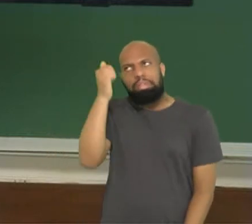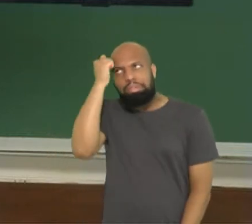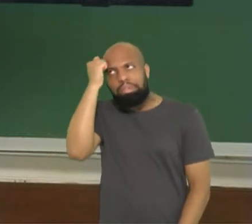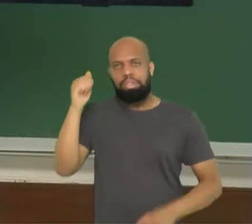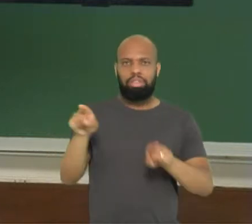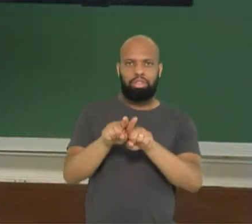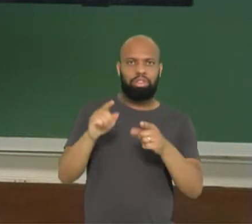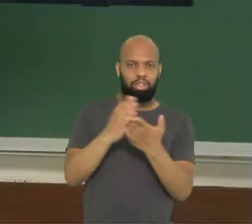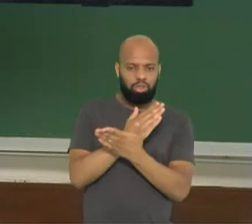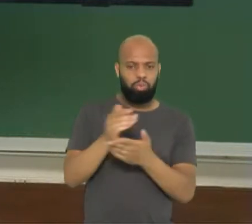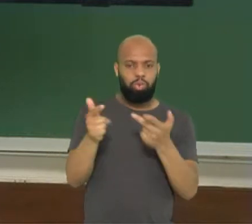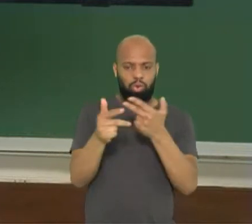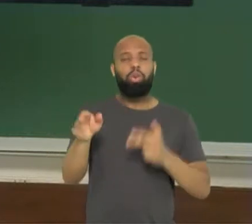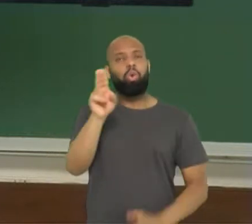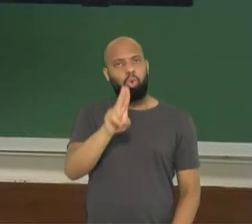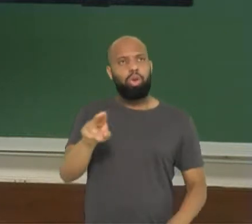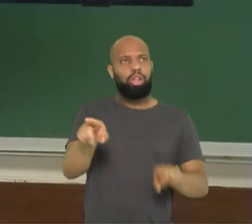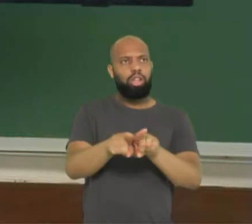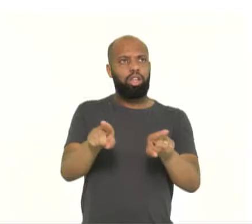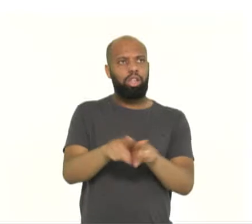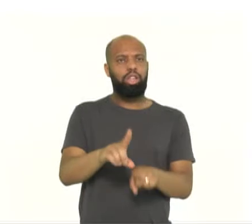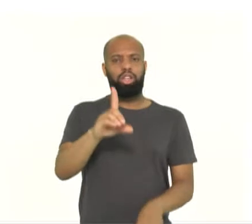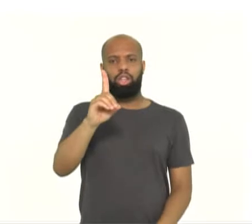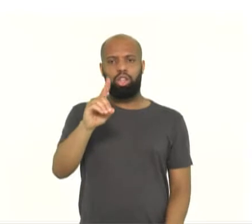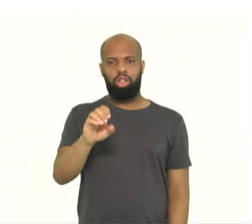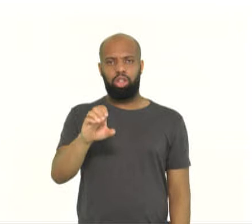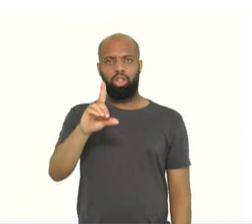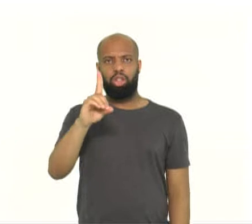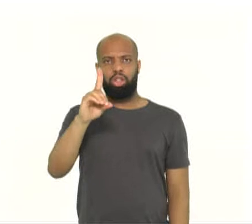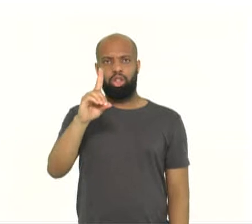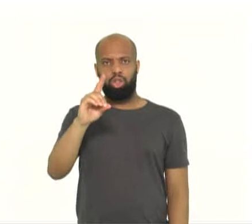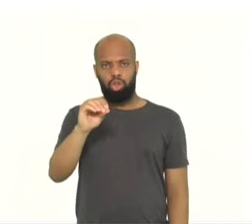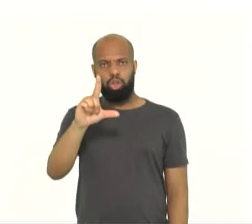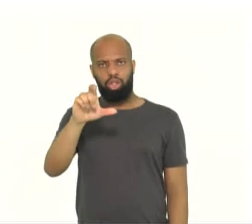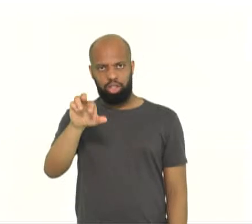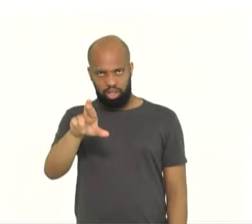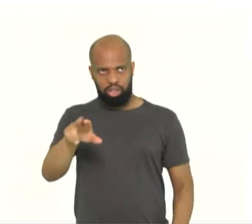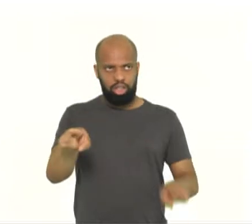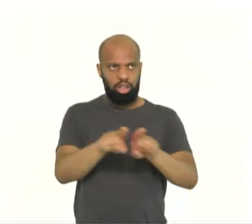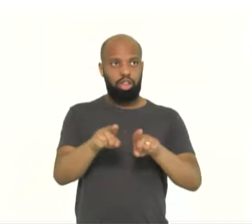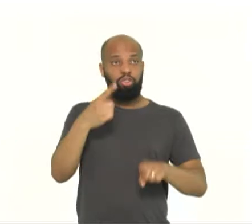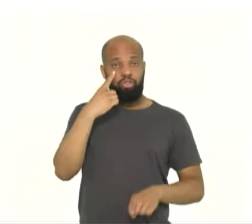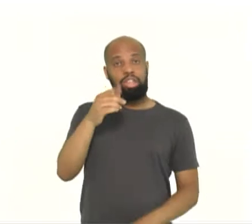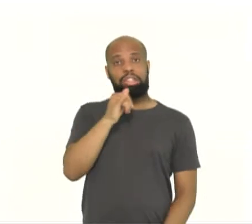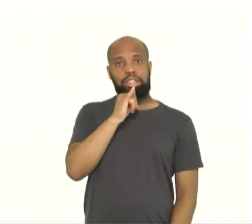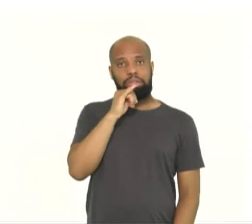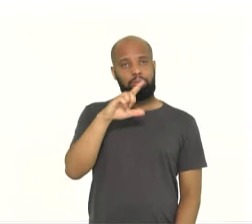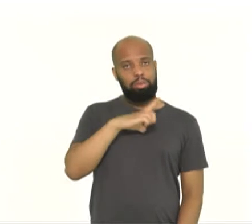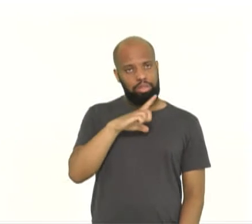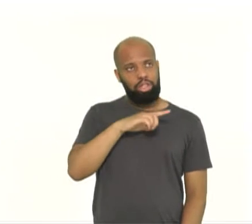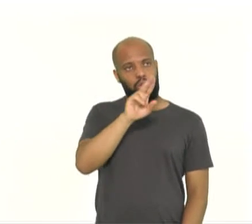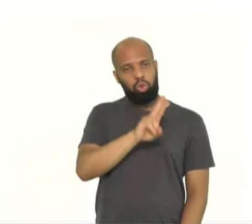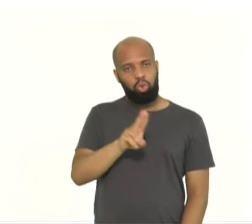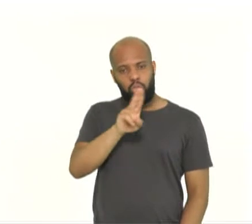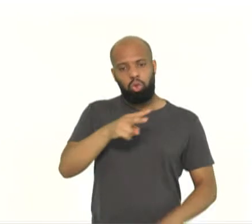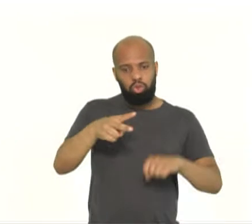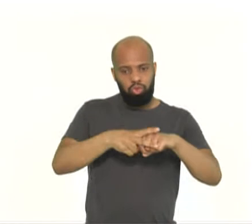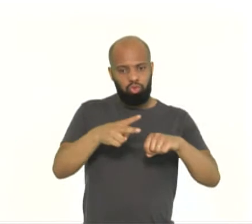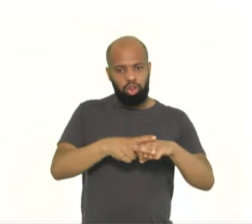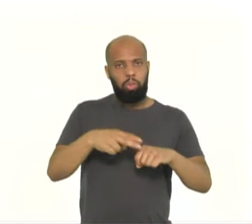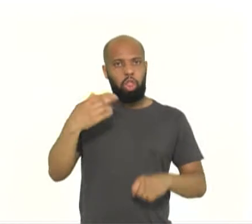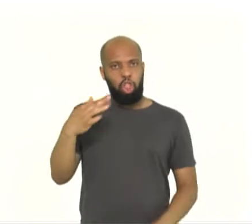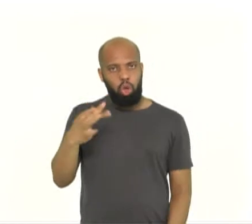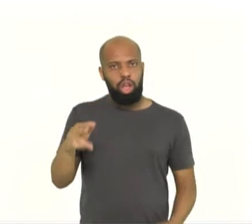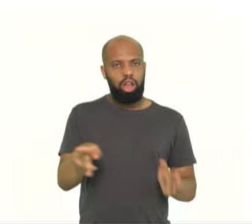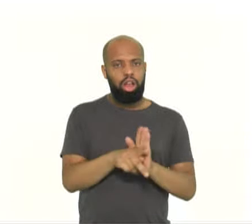alguma coisa. Exemplo, me duele que no me hayas dicho la verdad. Bien? Continuando